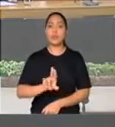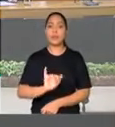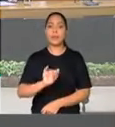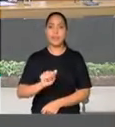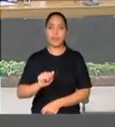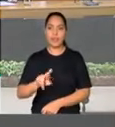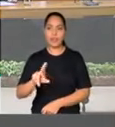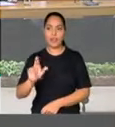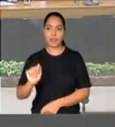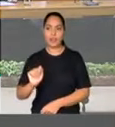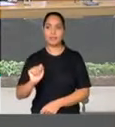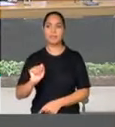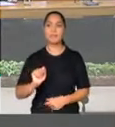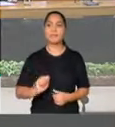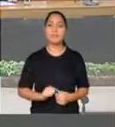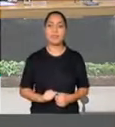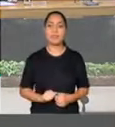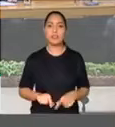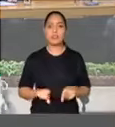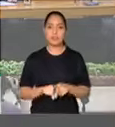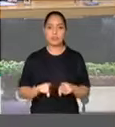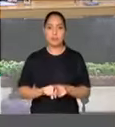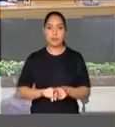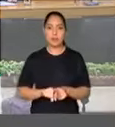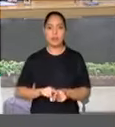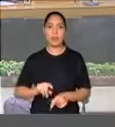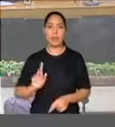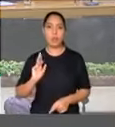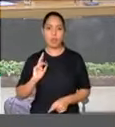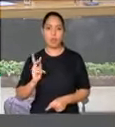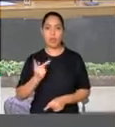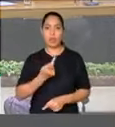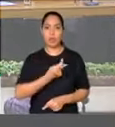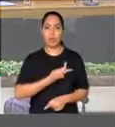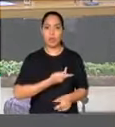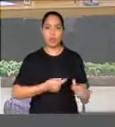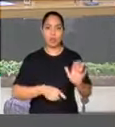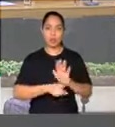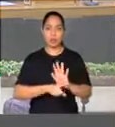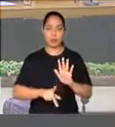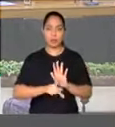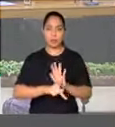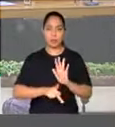Bernardi, sempre deputada federal.